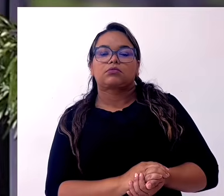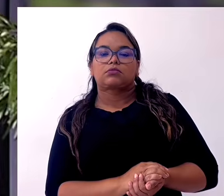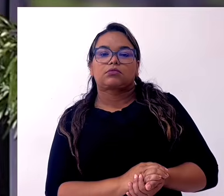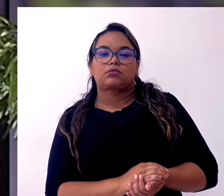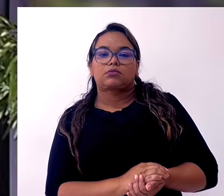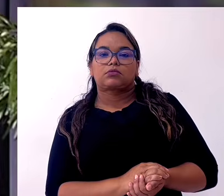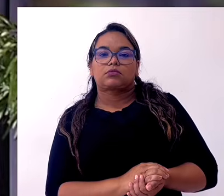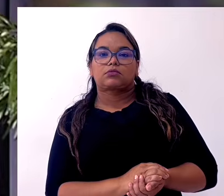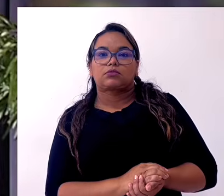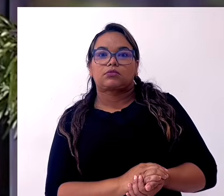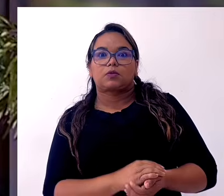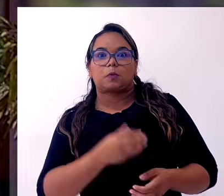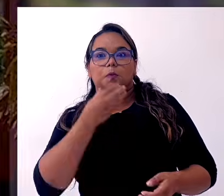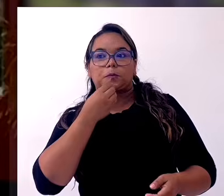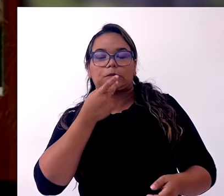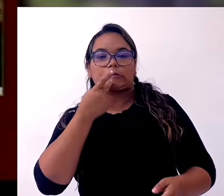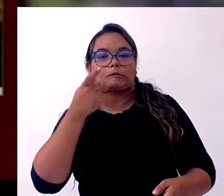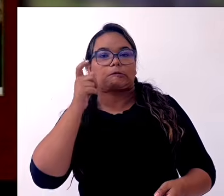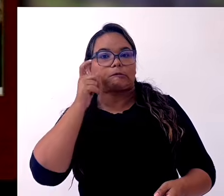Mas a conspiração não termina aí.